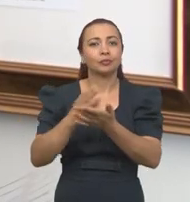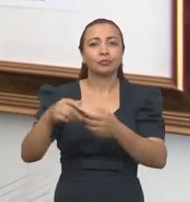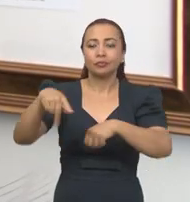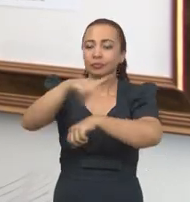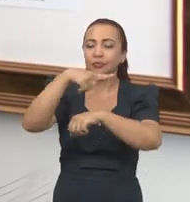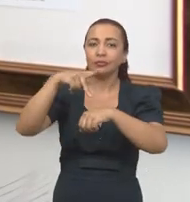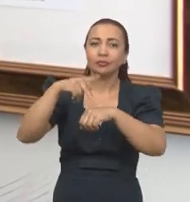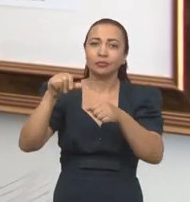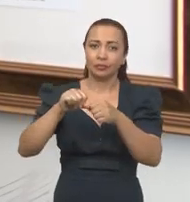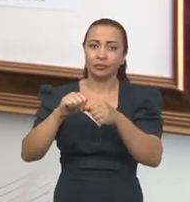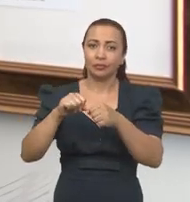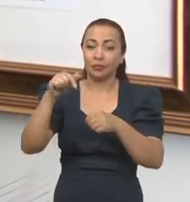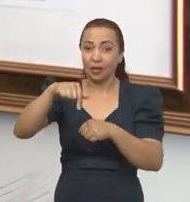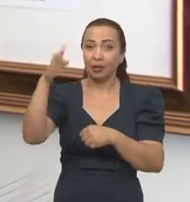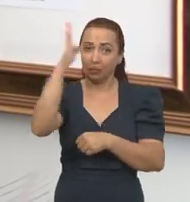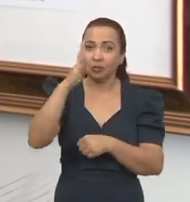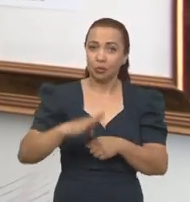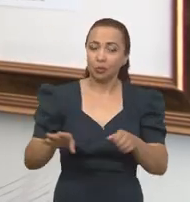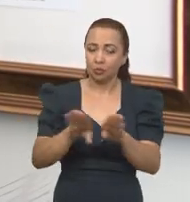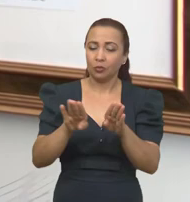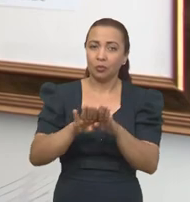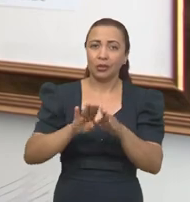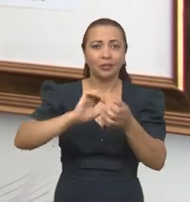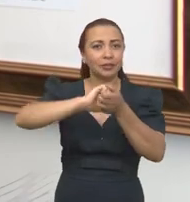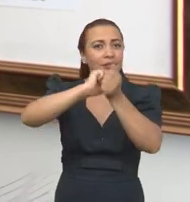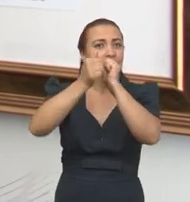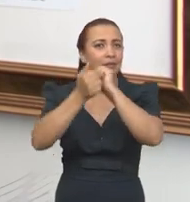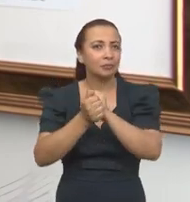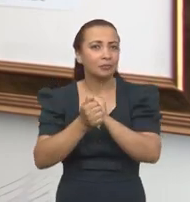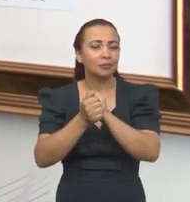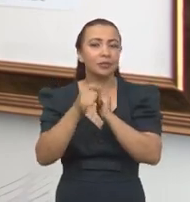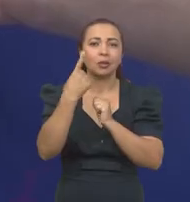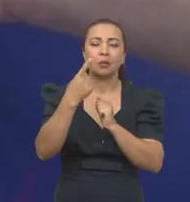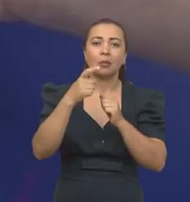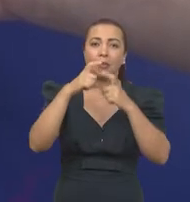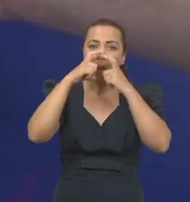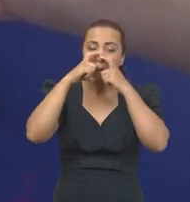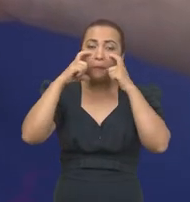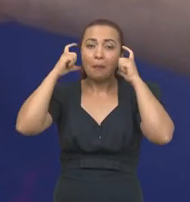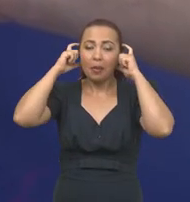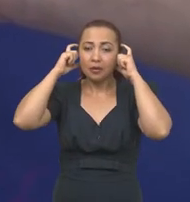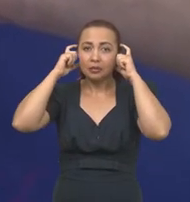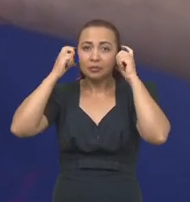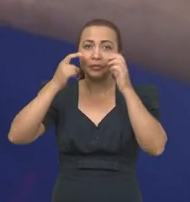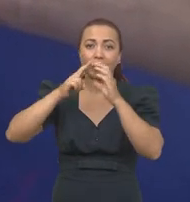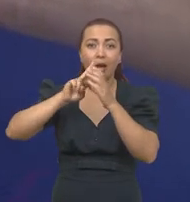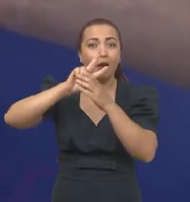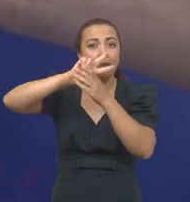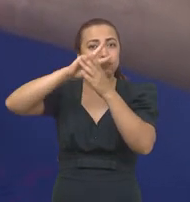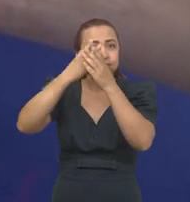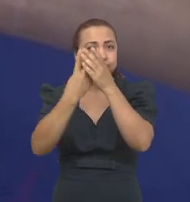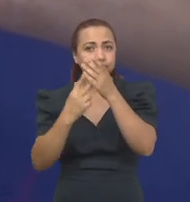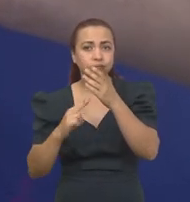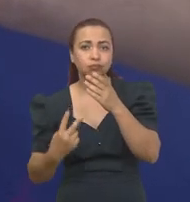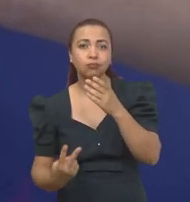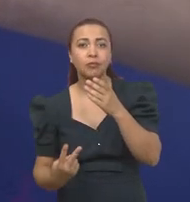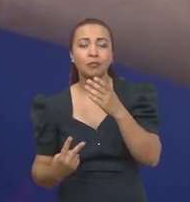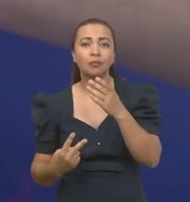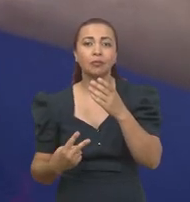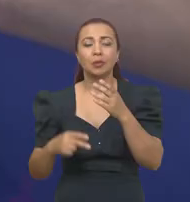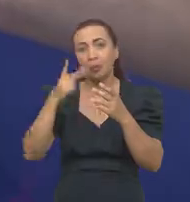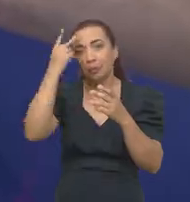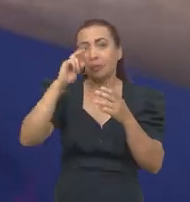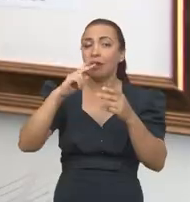alguns países fizeram inclusive no Brasil de você adaptar uma máscara de mergulho fez para uma